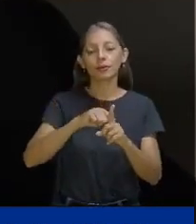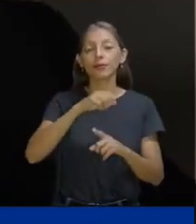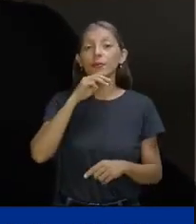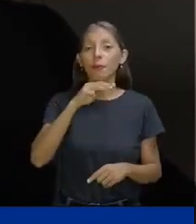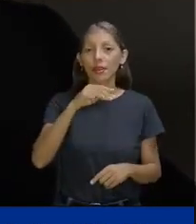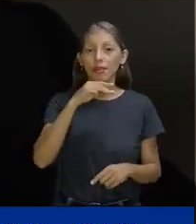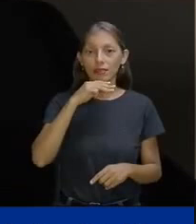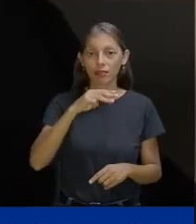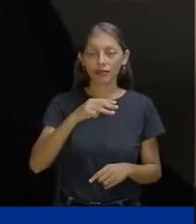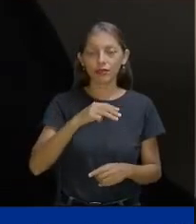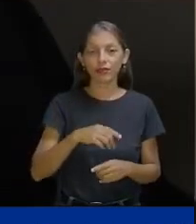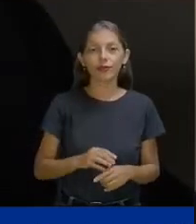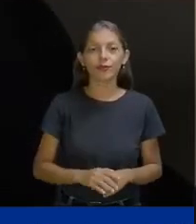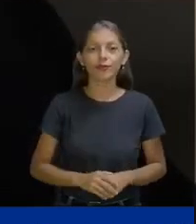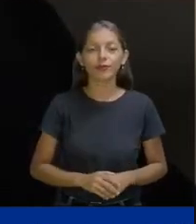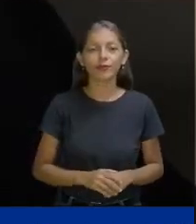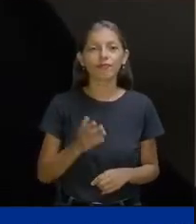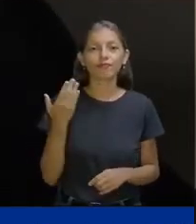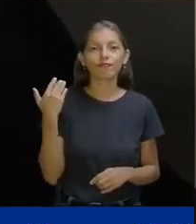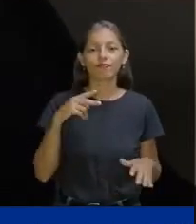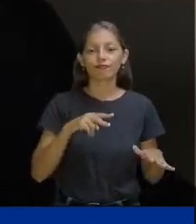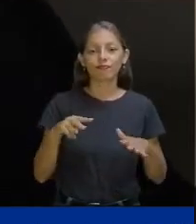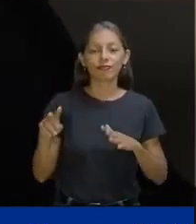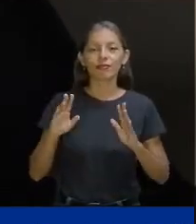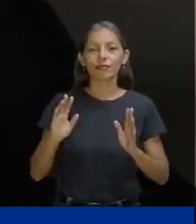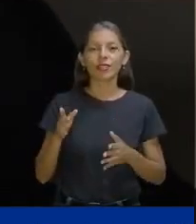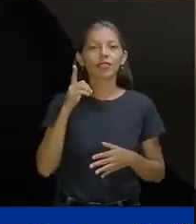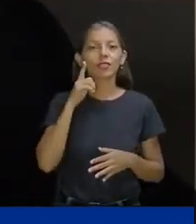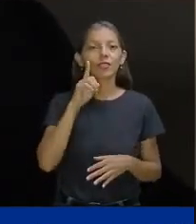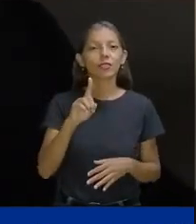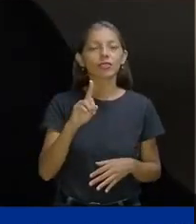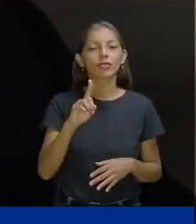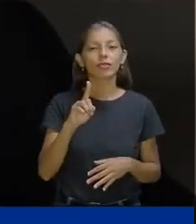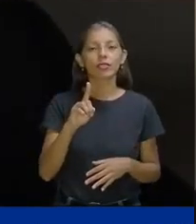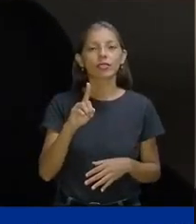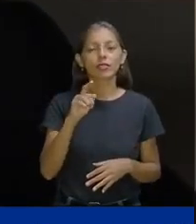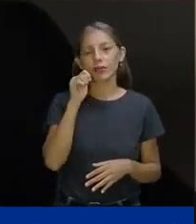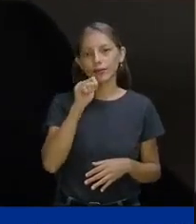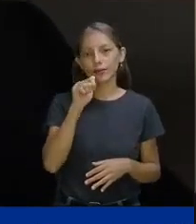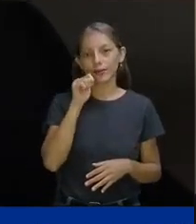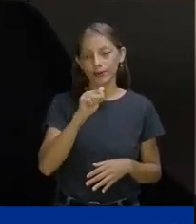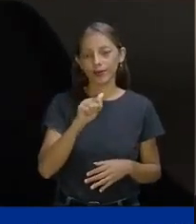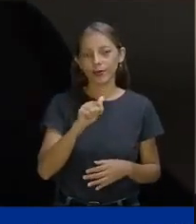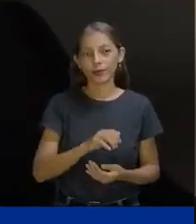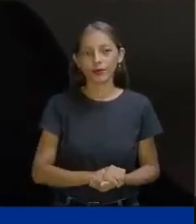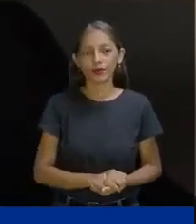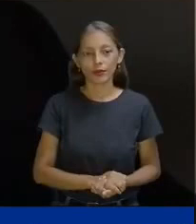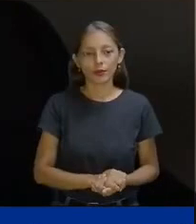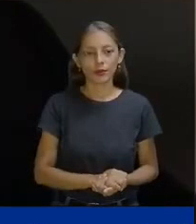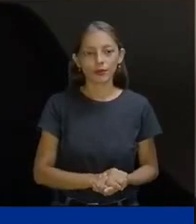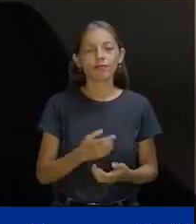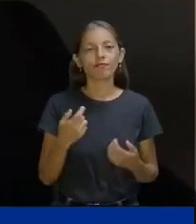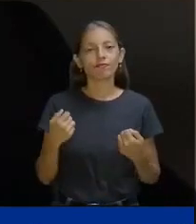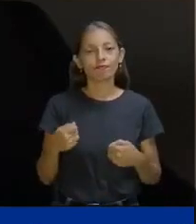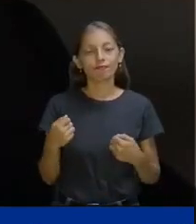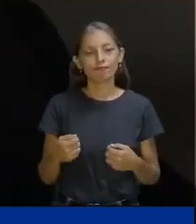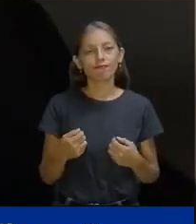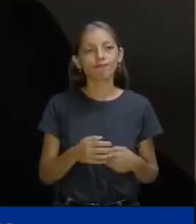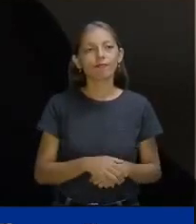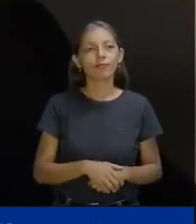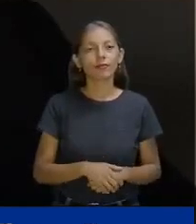do nosso Dia Internacional das Mulheres, nós estamos com essa exposição para reconhecer o valoroso